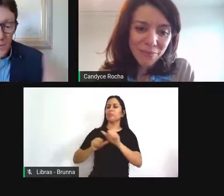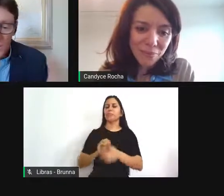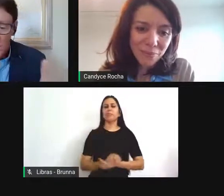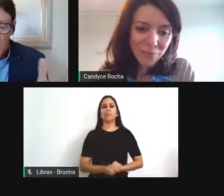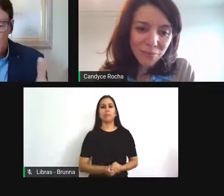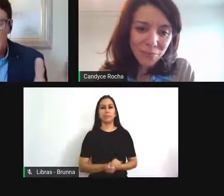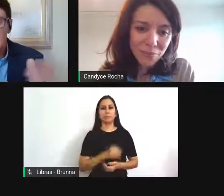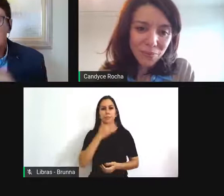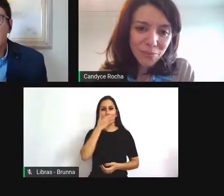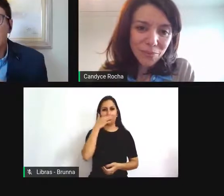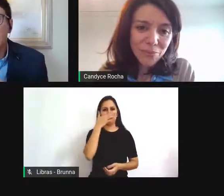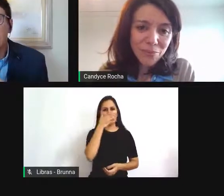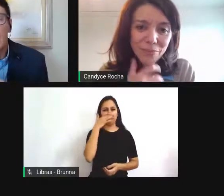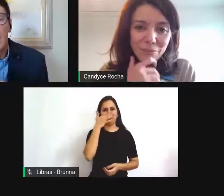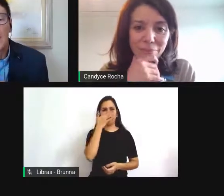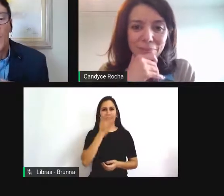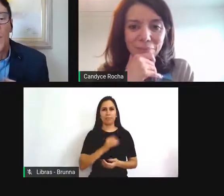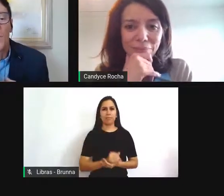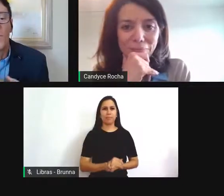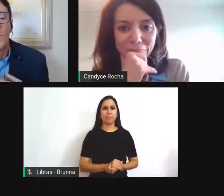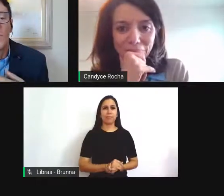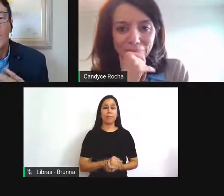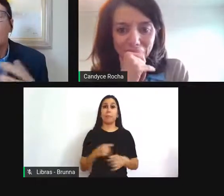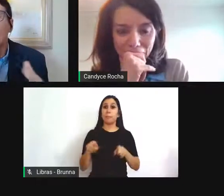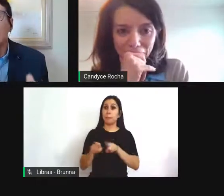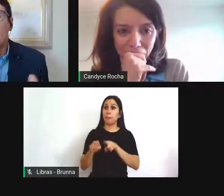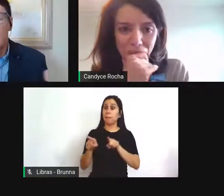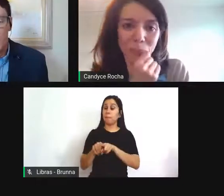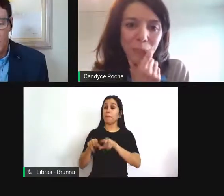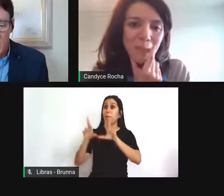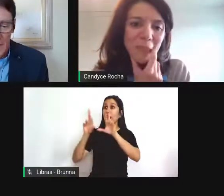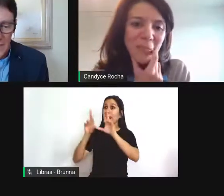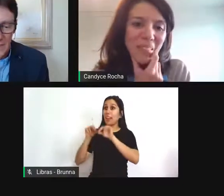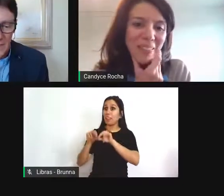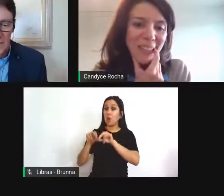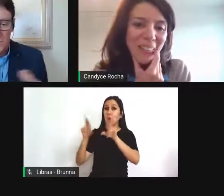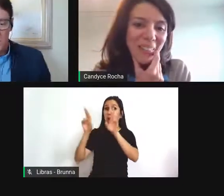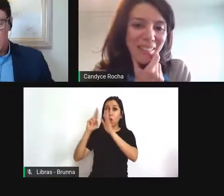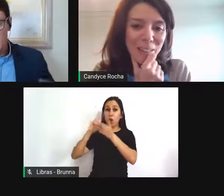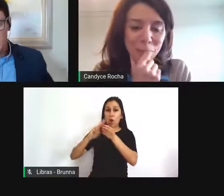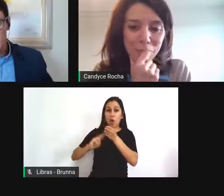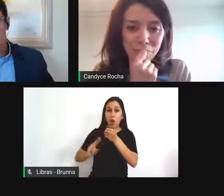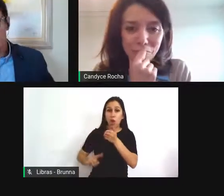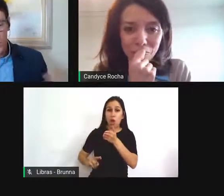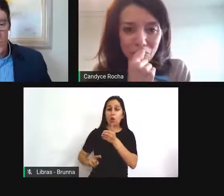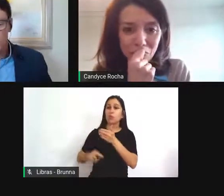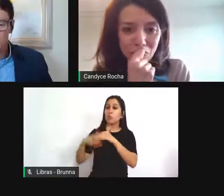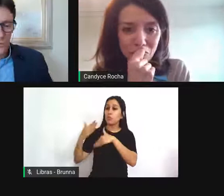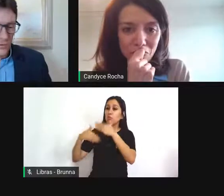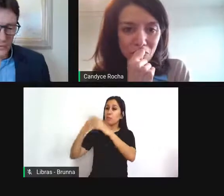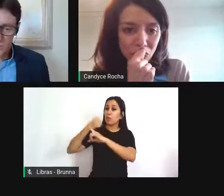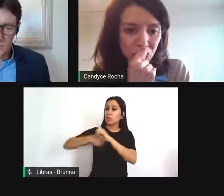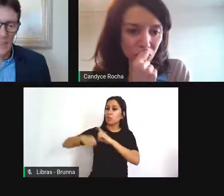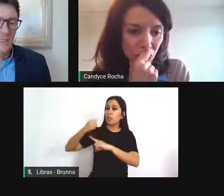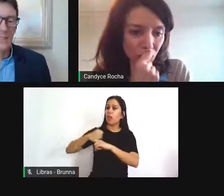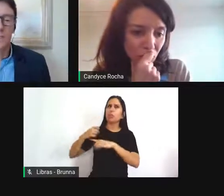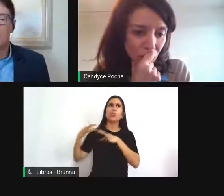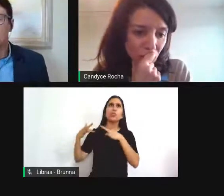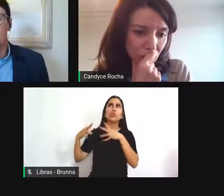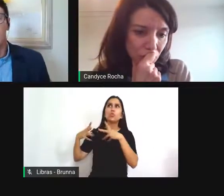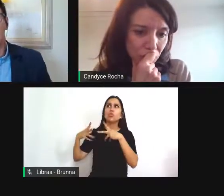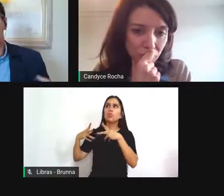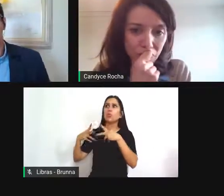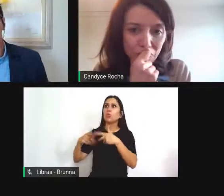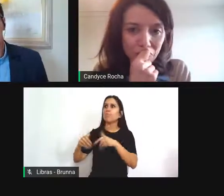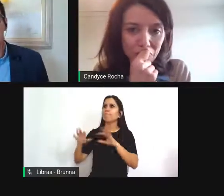E ainda concluiu com a questão do relatório de desenvolvimento social, né? Então, tudo isso são produtos resultantes